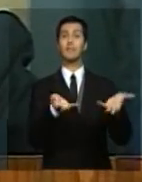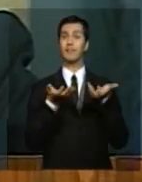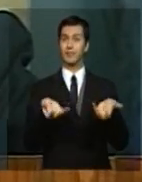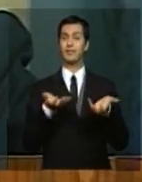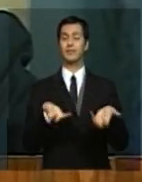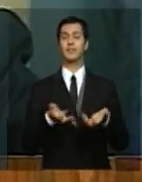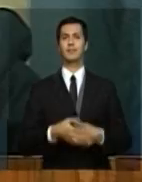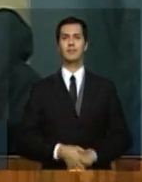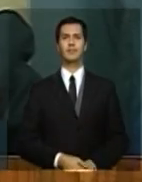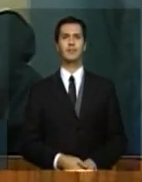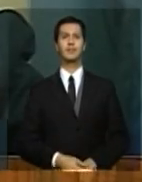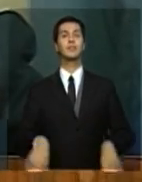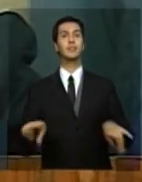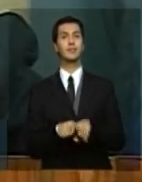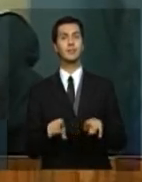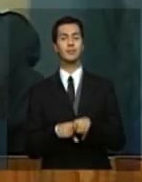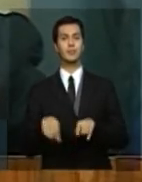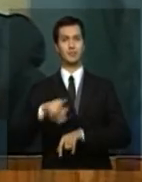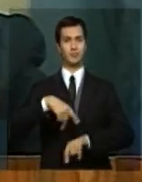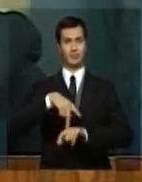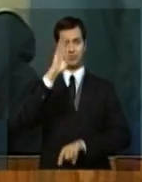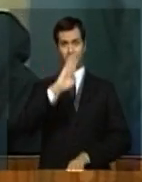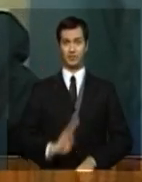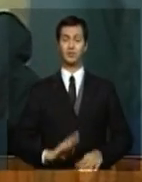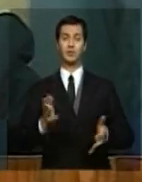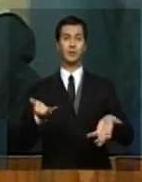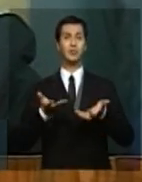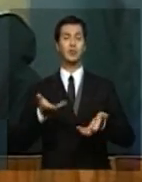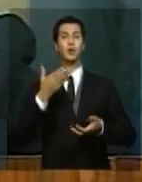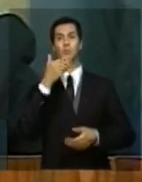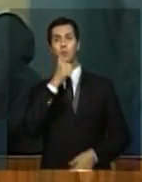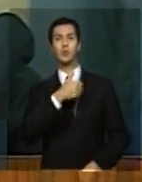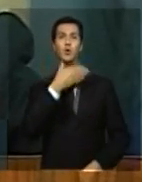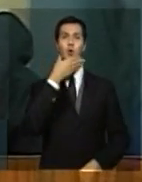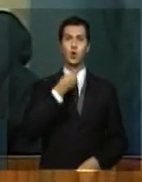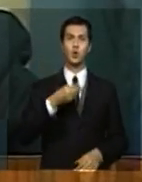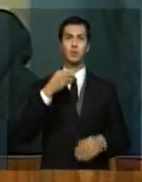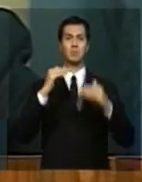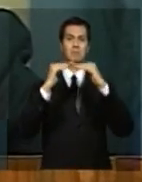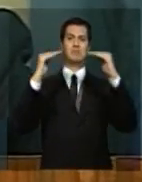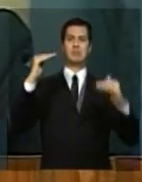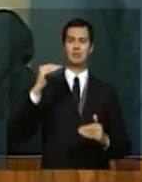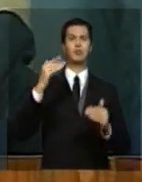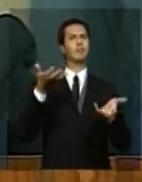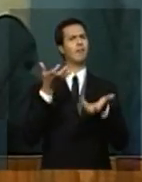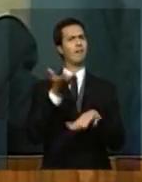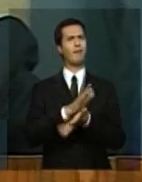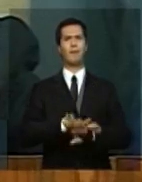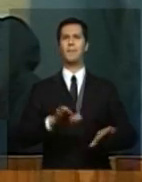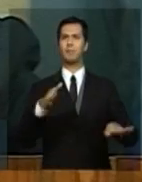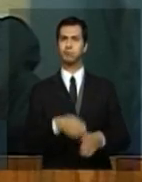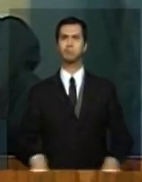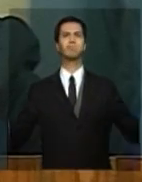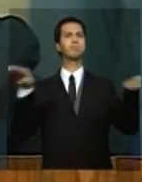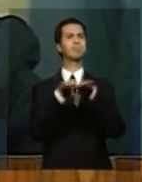quer eliminar a desigualdade de gênero nesse país e de